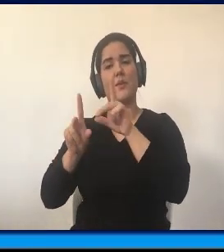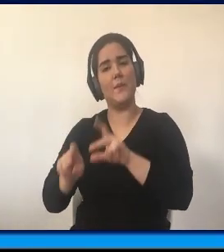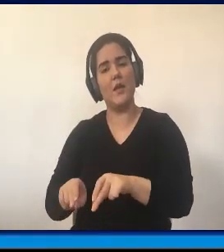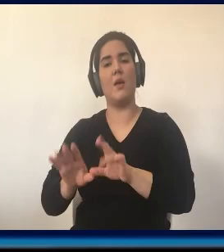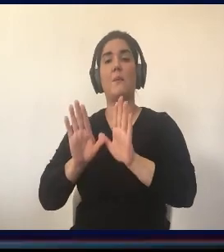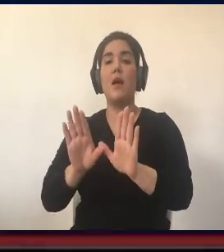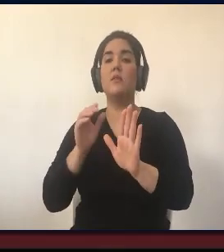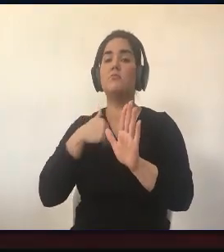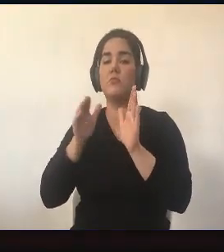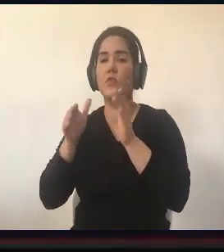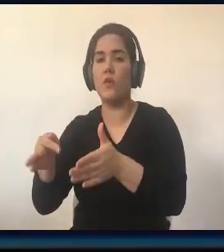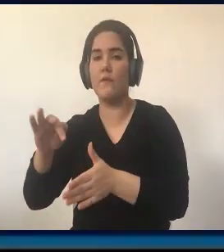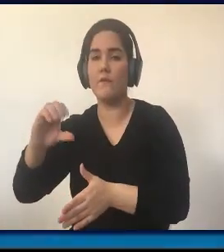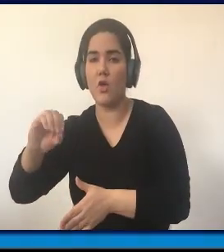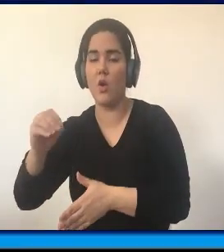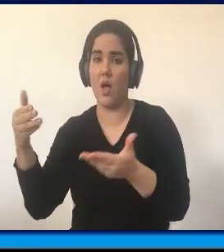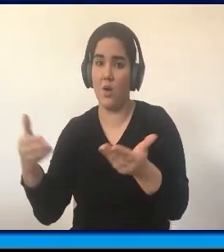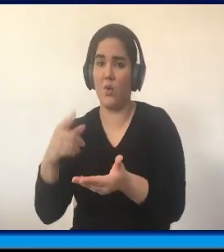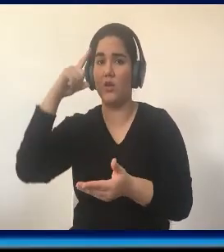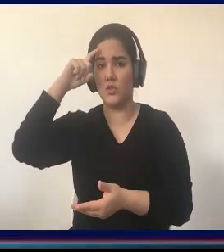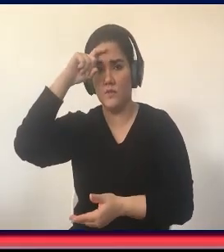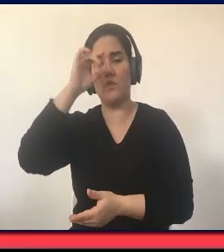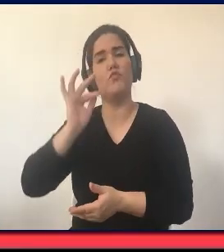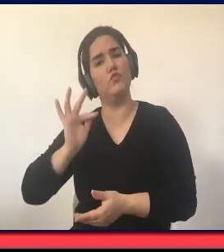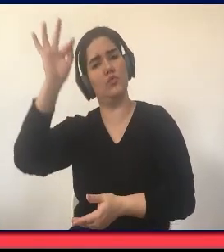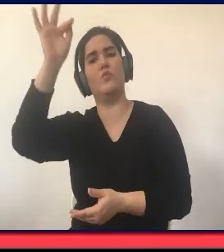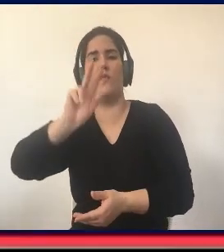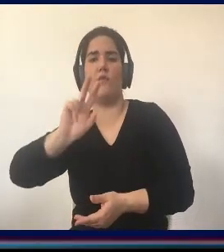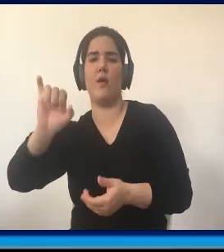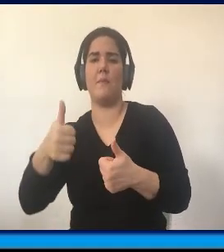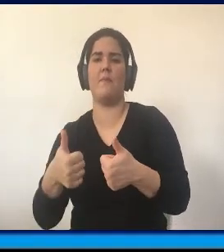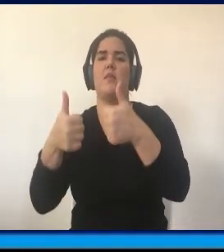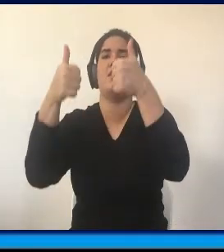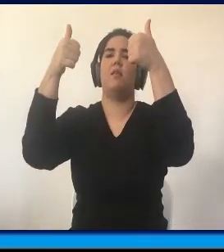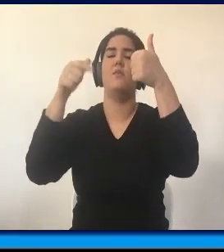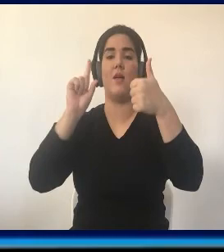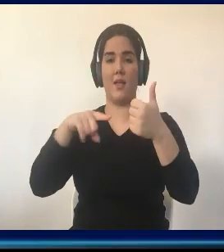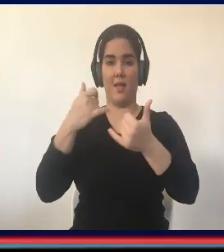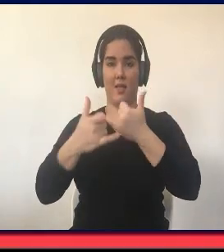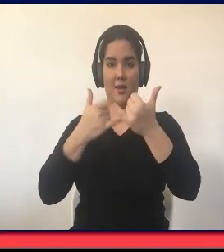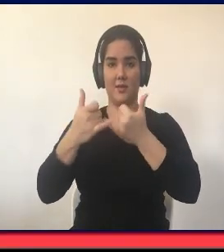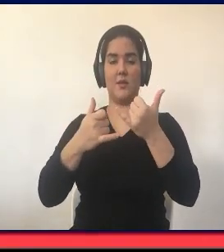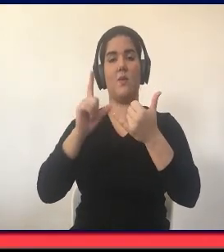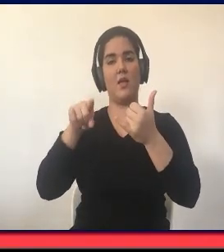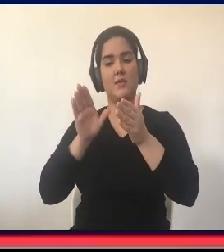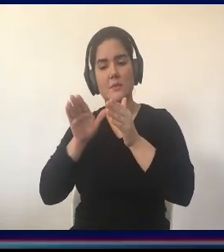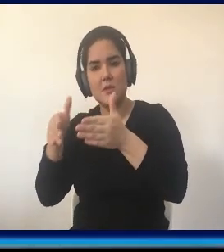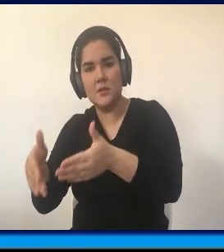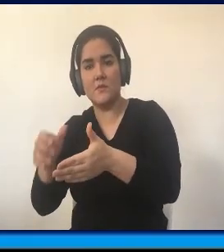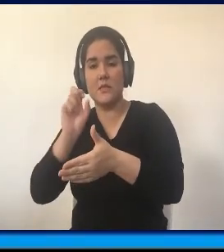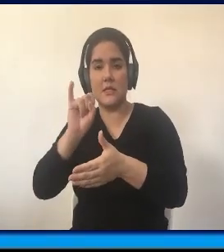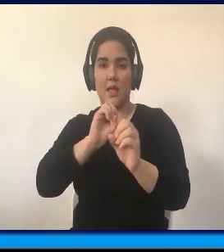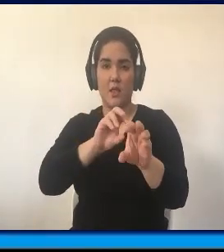mas uma hora as coisas vão dar certo, pessoas. A recreação é um nicho específico. Se pensar em educação física escolar, ela